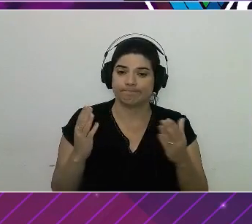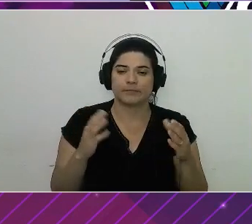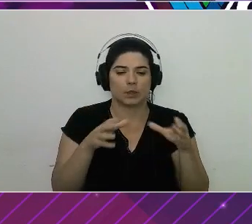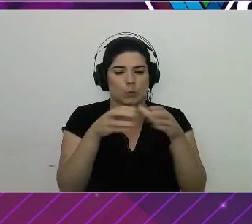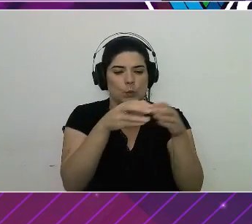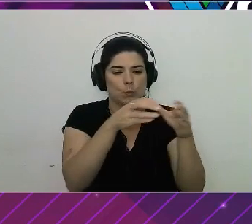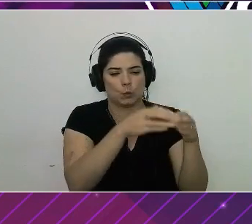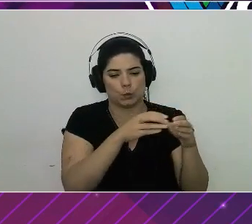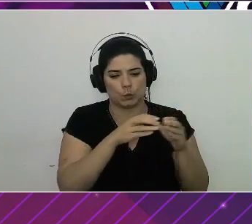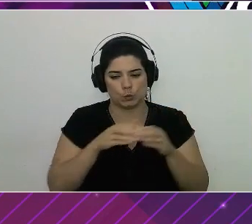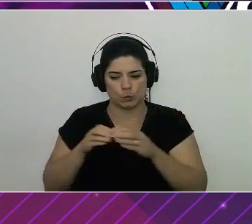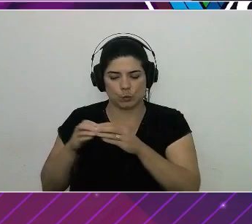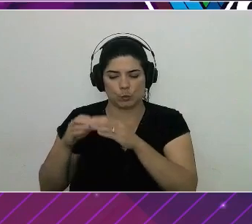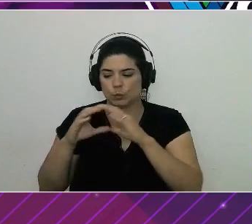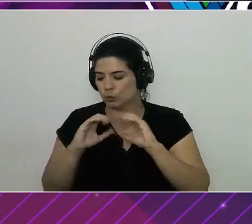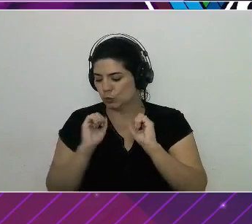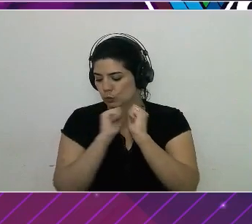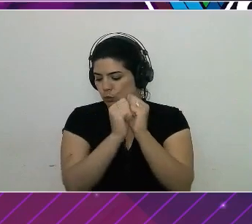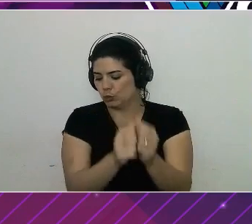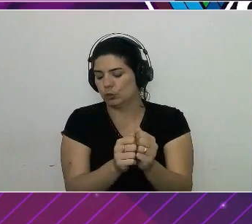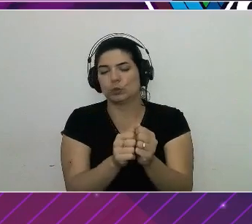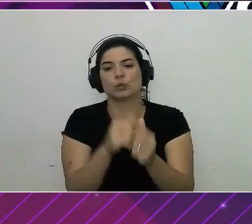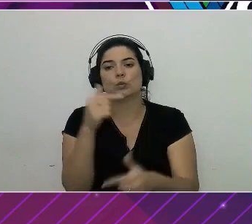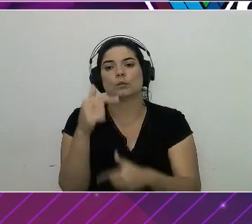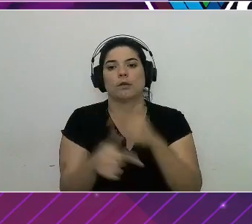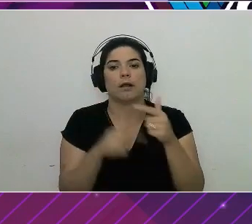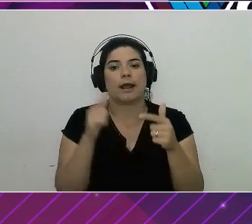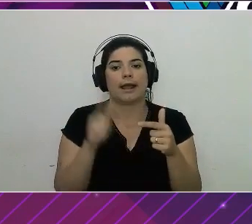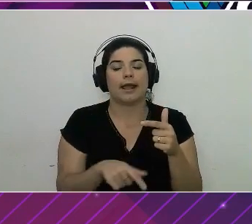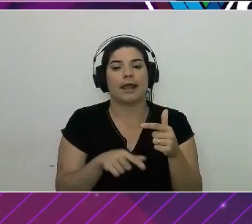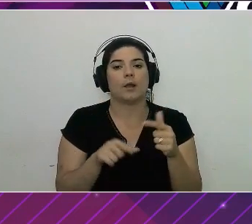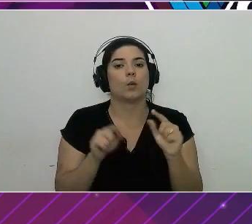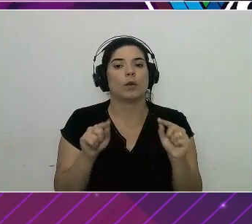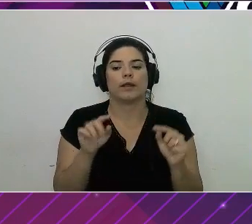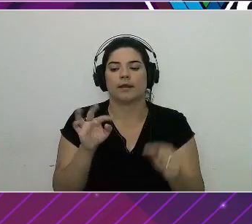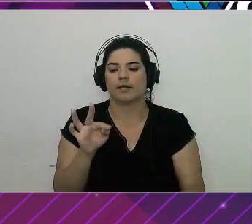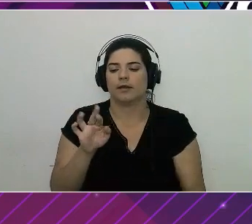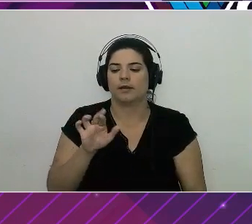operações todas é o trace, é o trace todo, e as